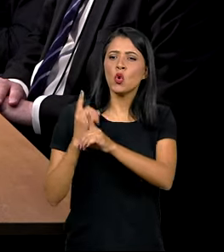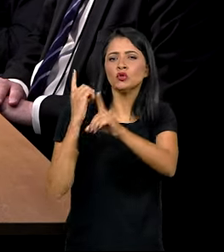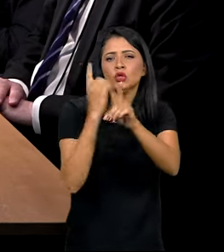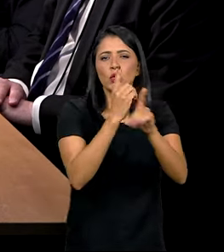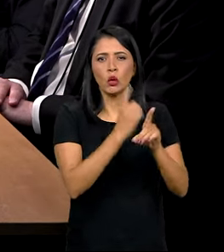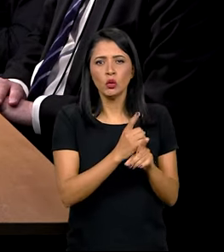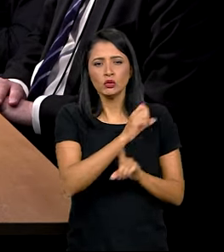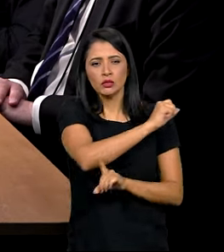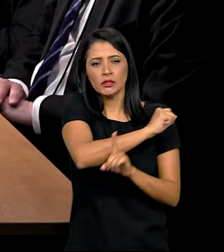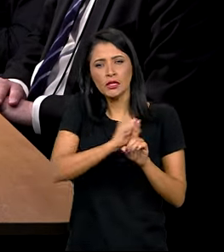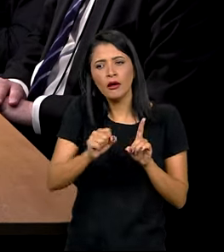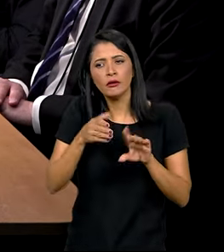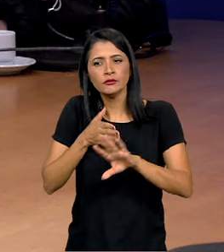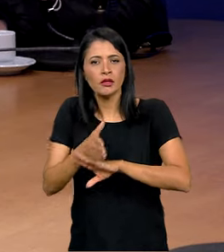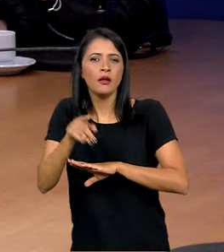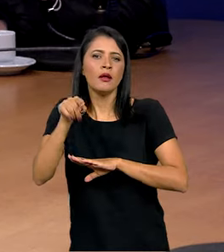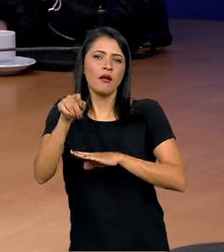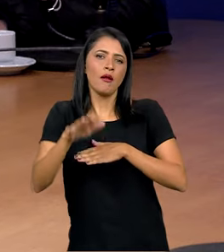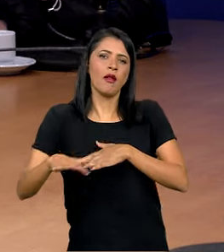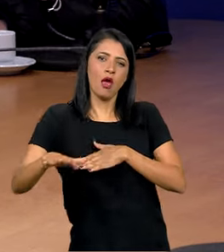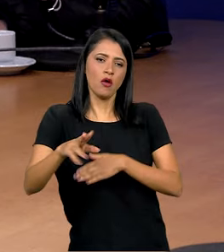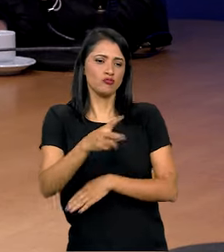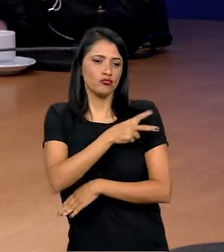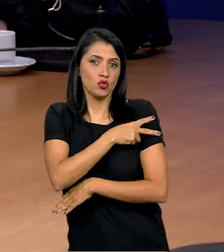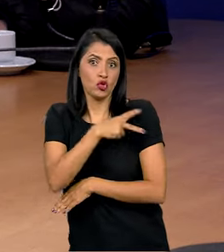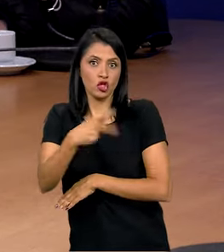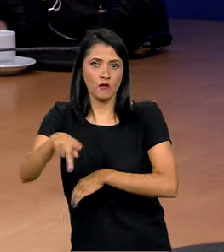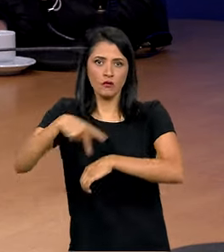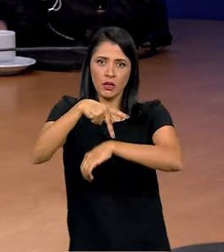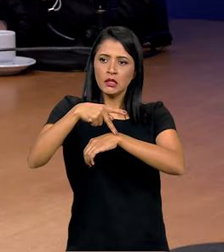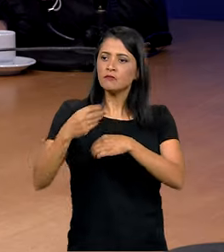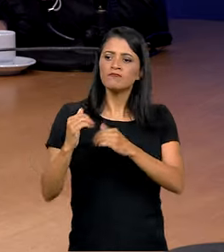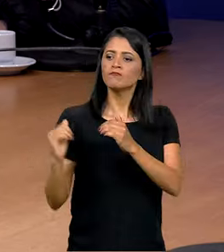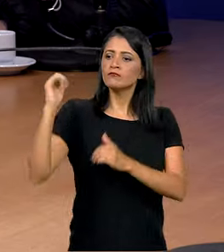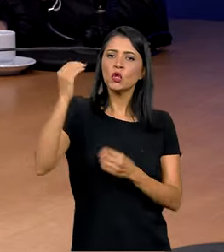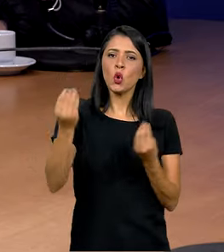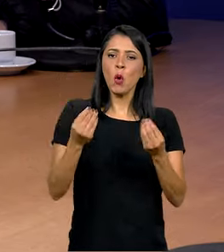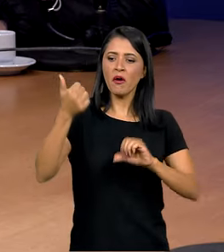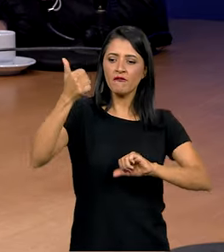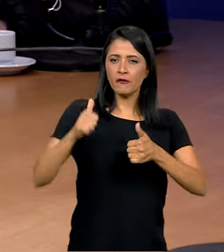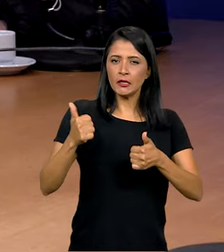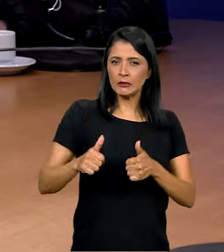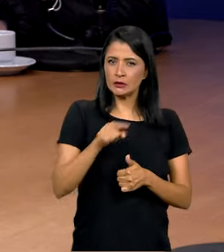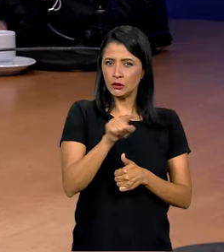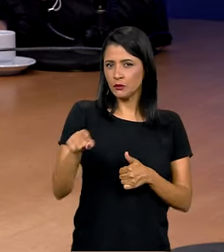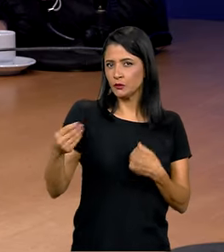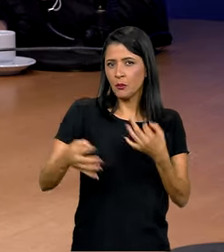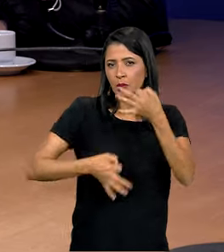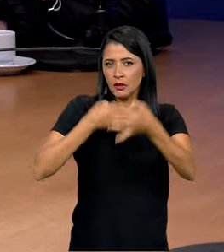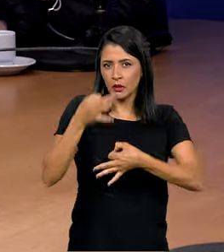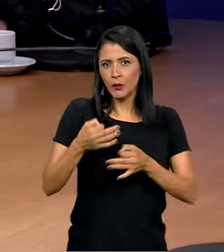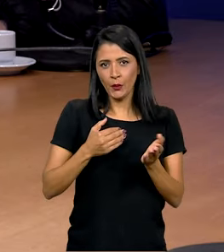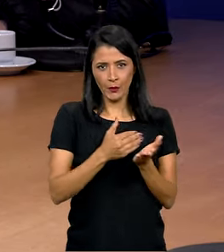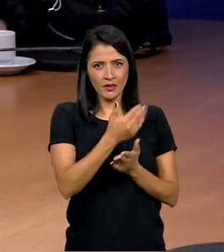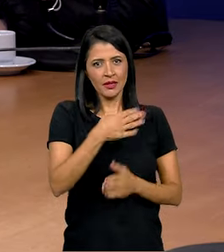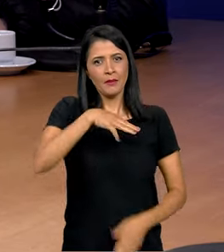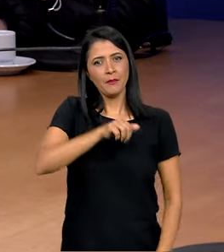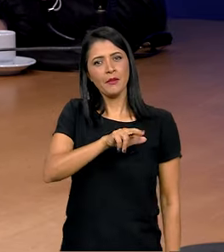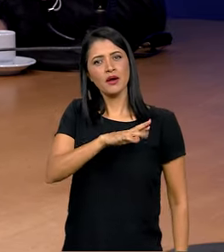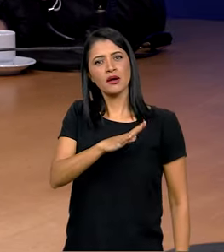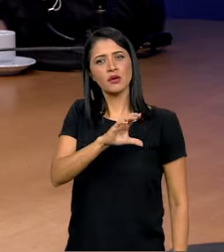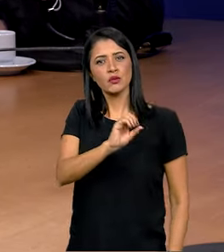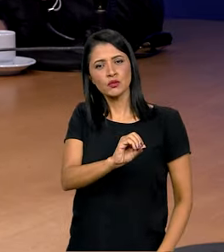encontro da sociedade com os chefes de estado a que patamar na avaliação de vocês podemos começar com